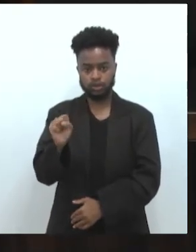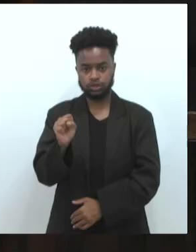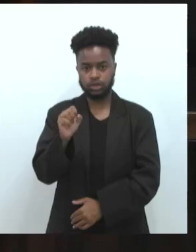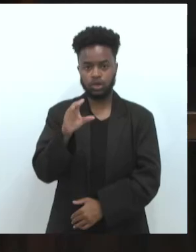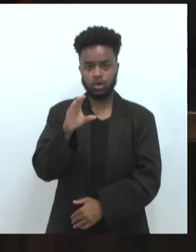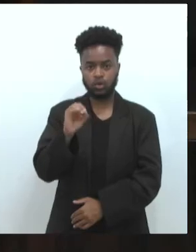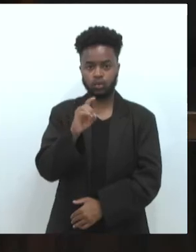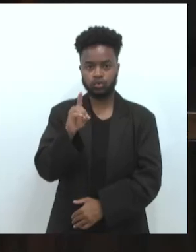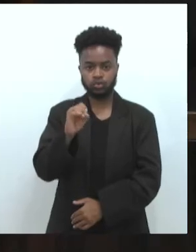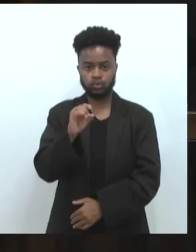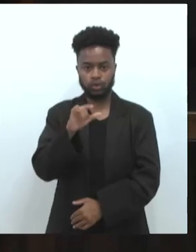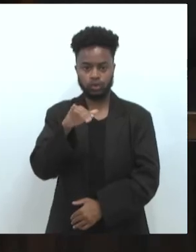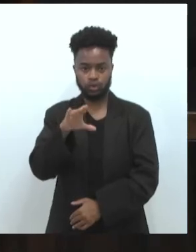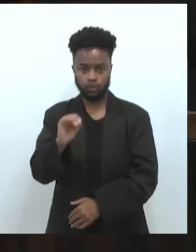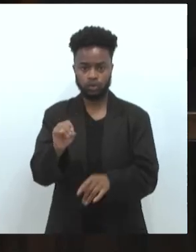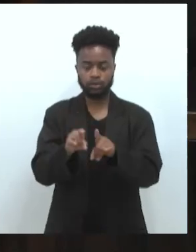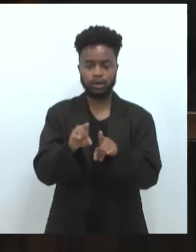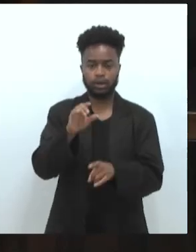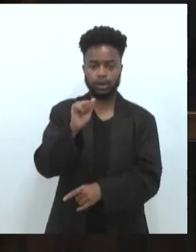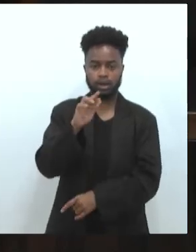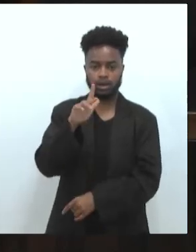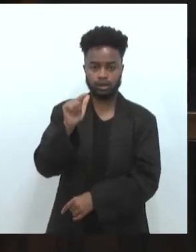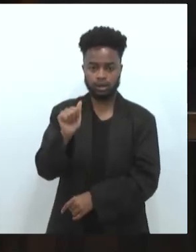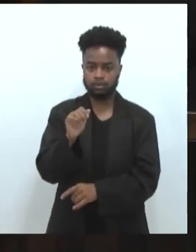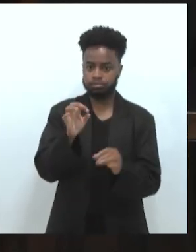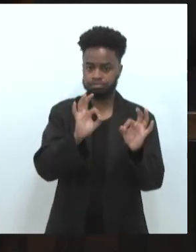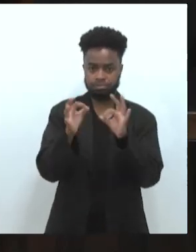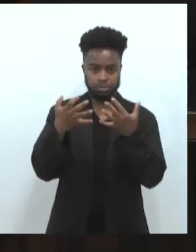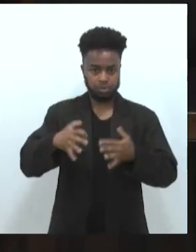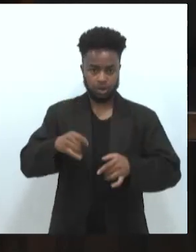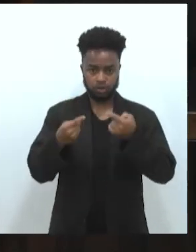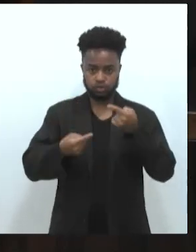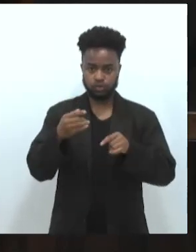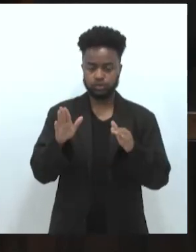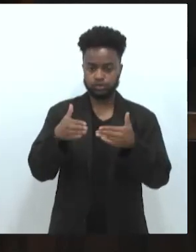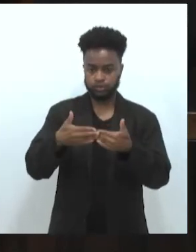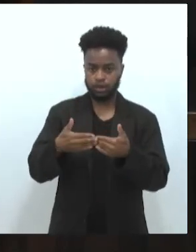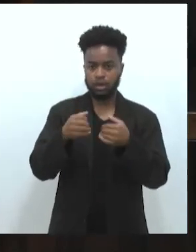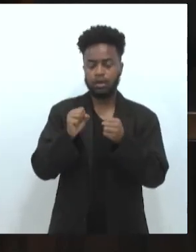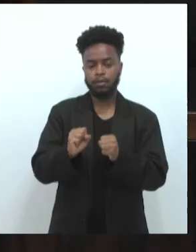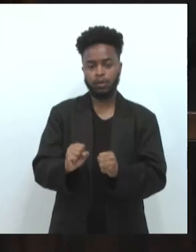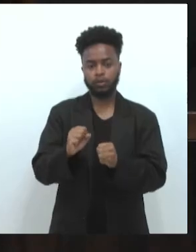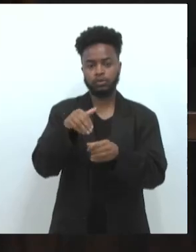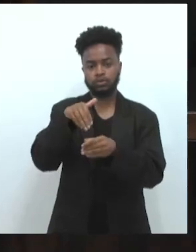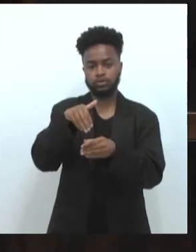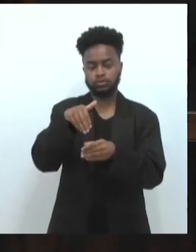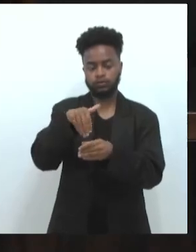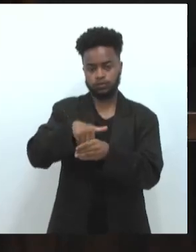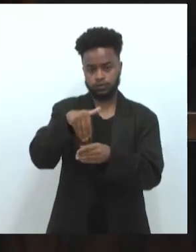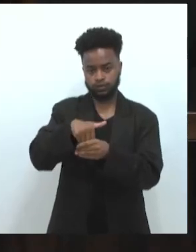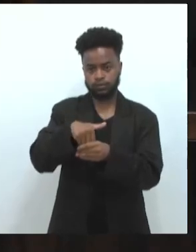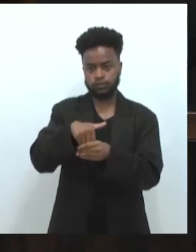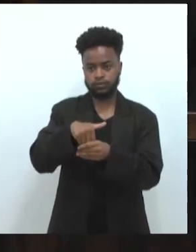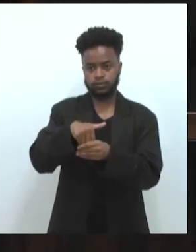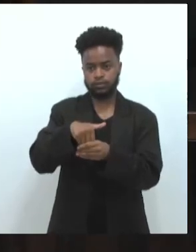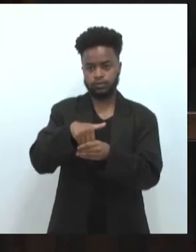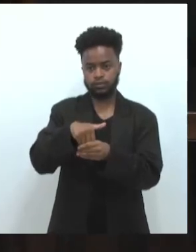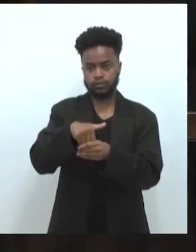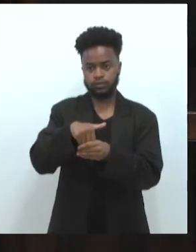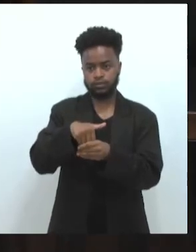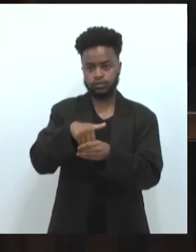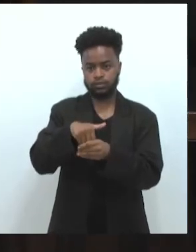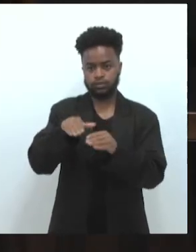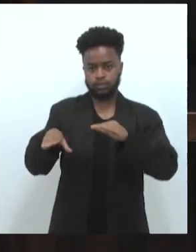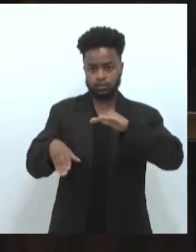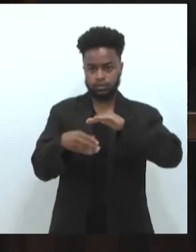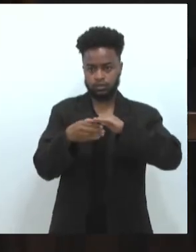e Carlos Macedo. Em discussão. Não havendo quem queira discutir, encerrada a discussão, em votação, a